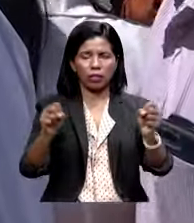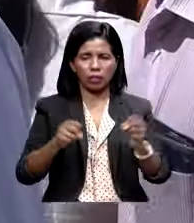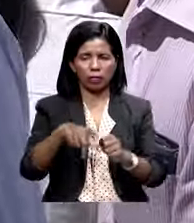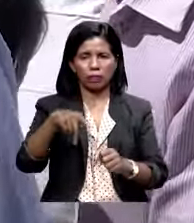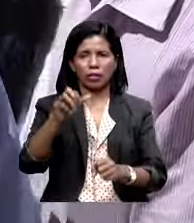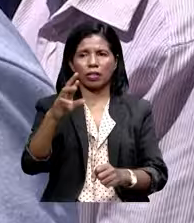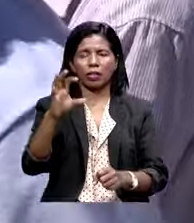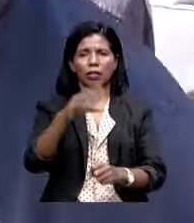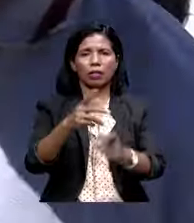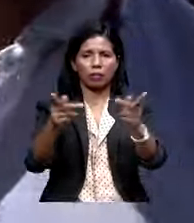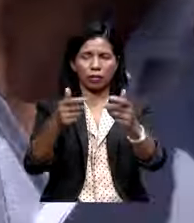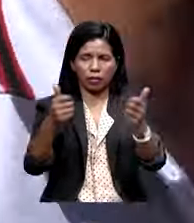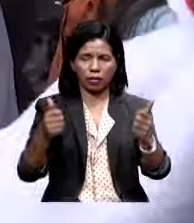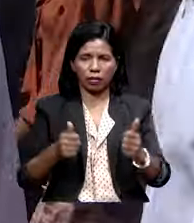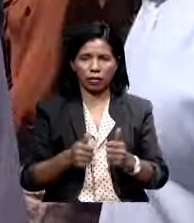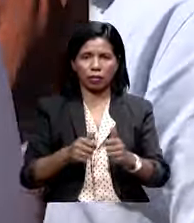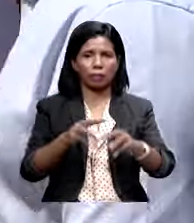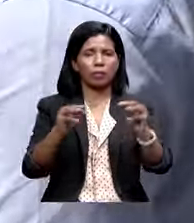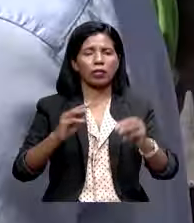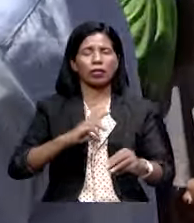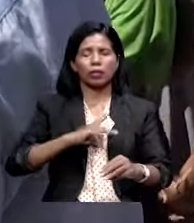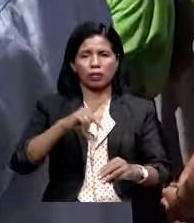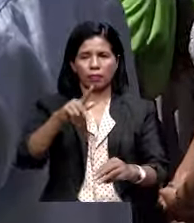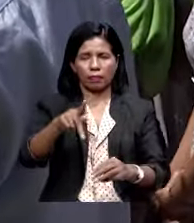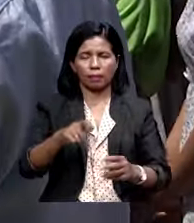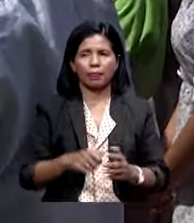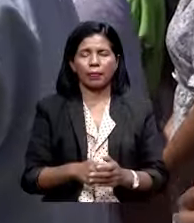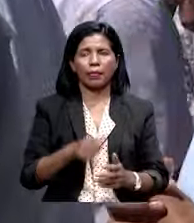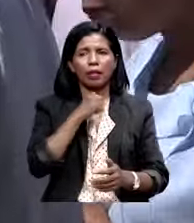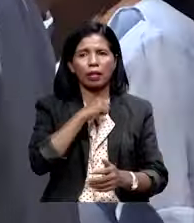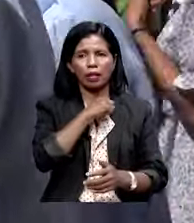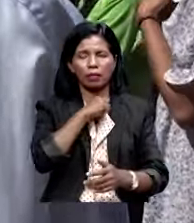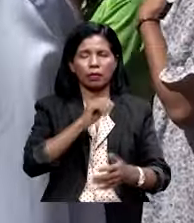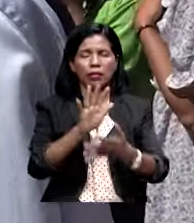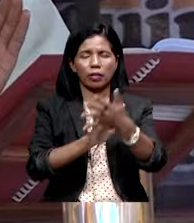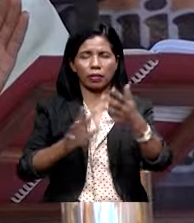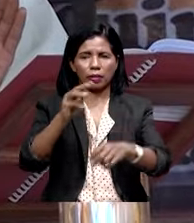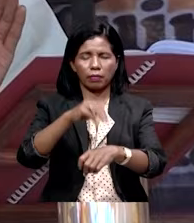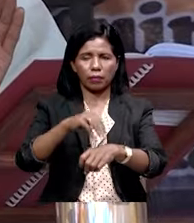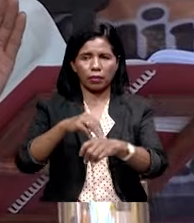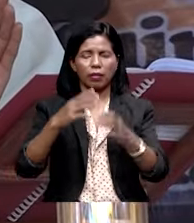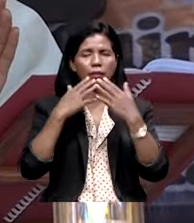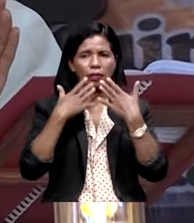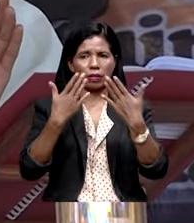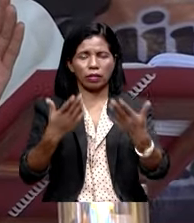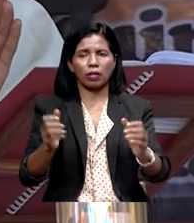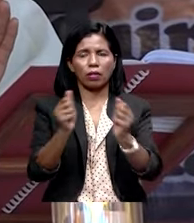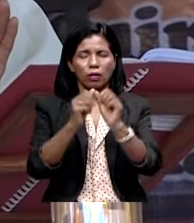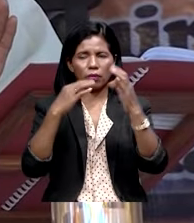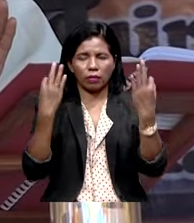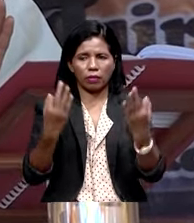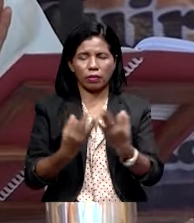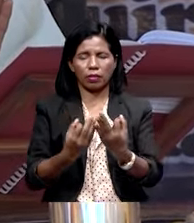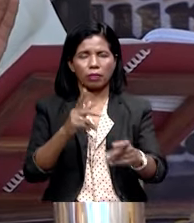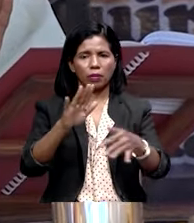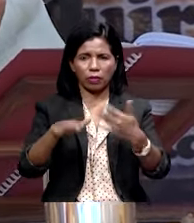Pairara, posto administrativo Lauten, município Lauten. Padre Aquino se celebra em minha missa e agradecimento com a família, no